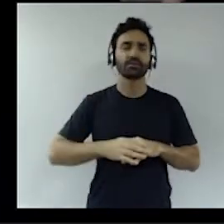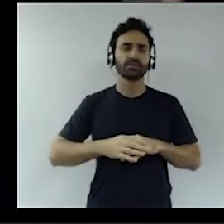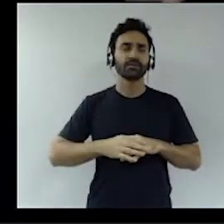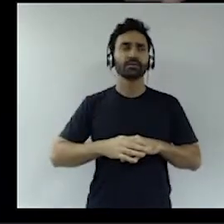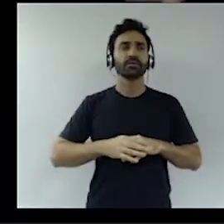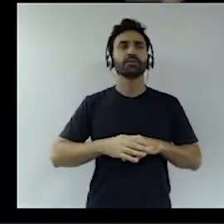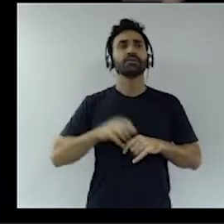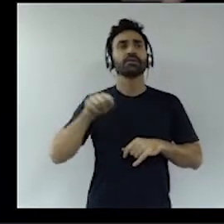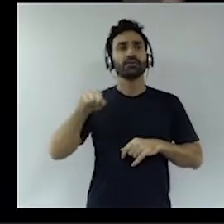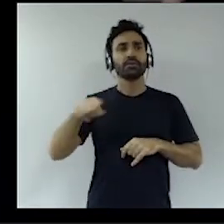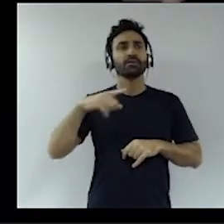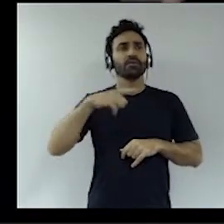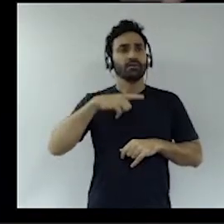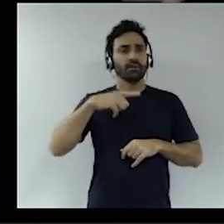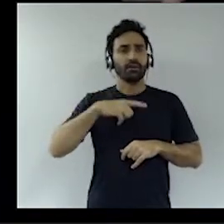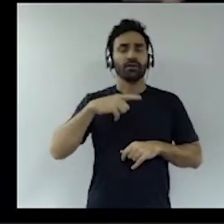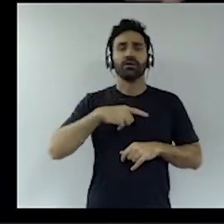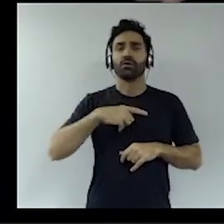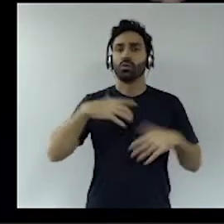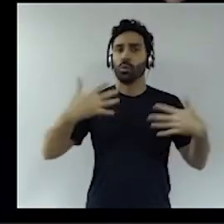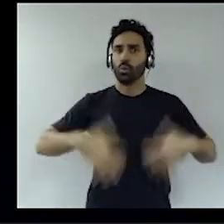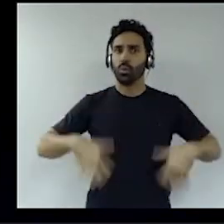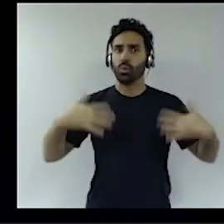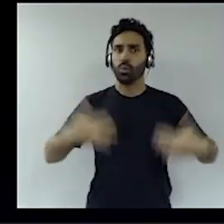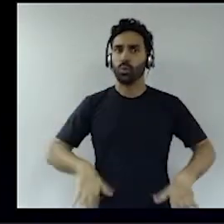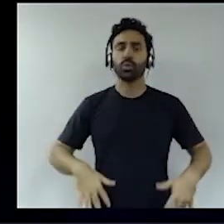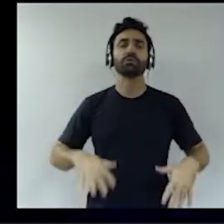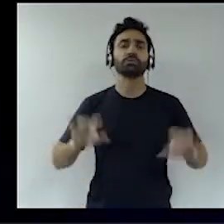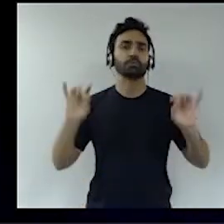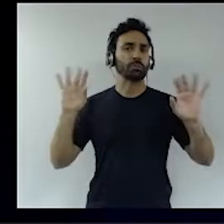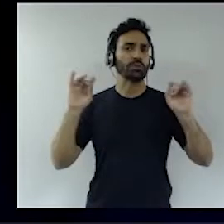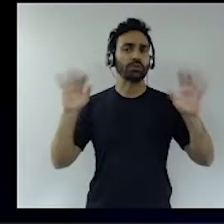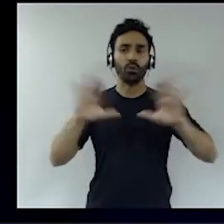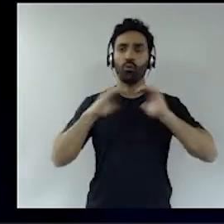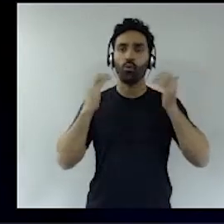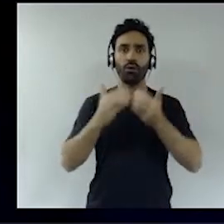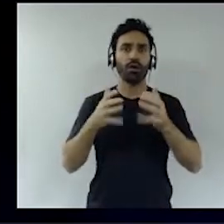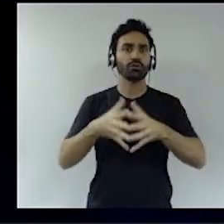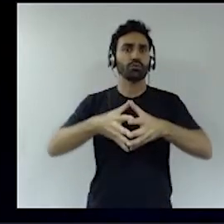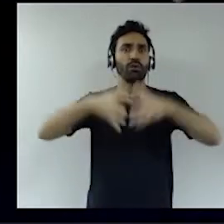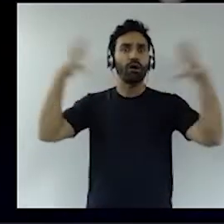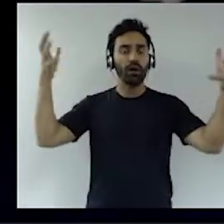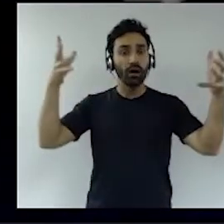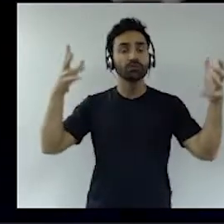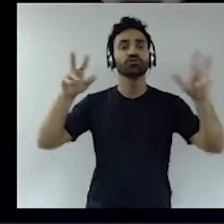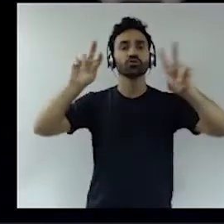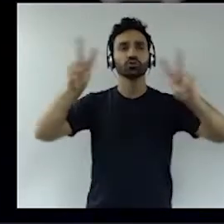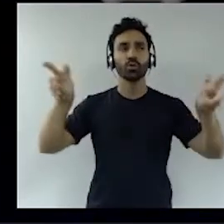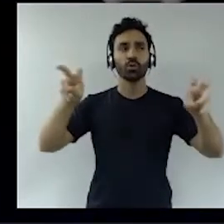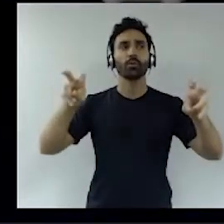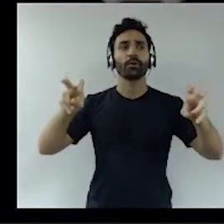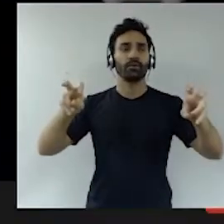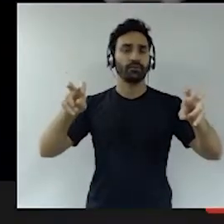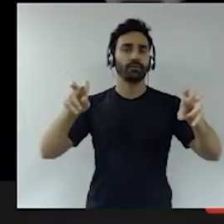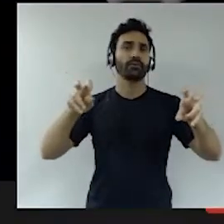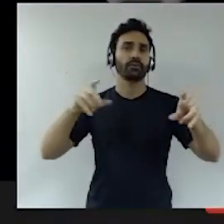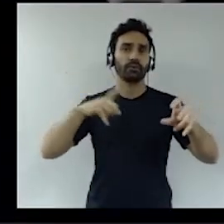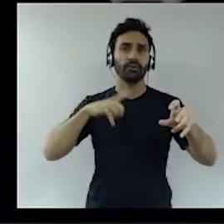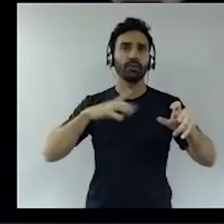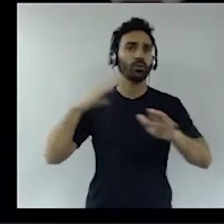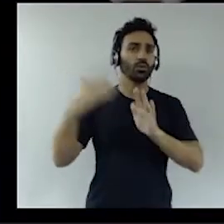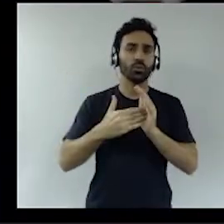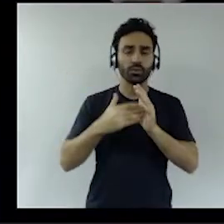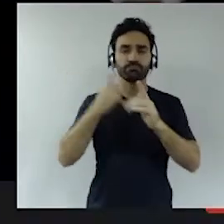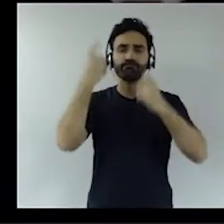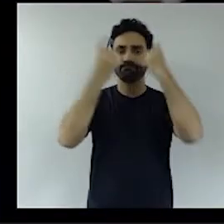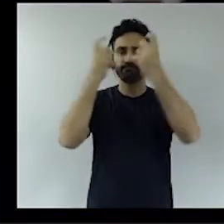iniciativa de grandiosidade que, efetivamente, pretende tratar de um tema que nos está afligindo a